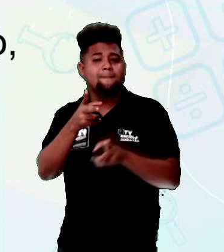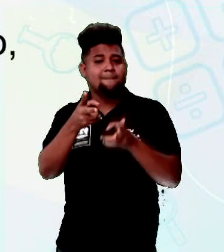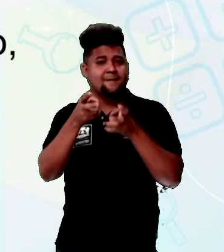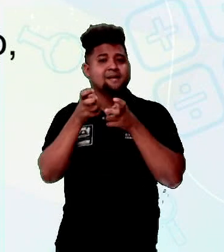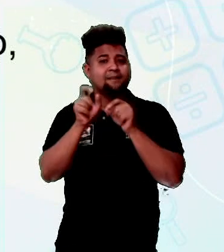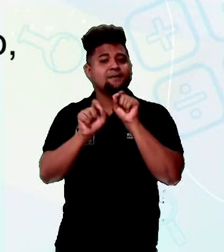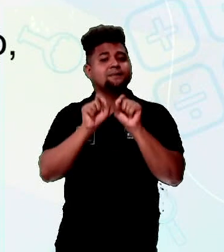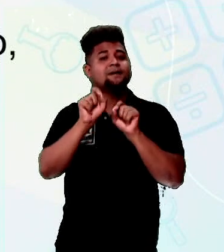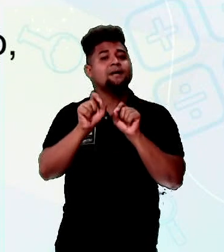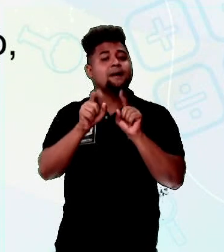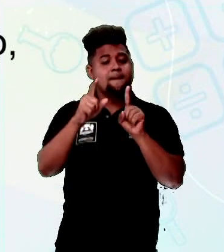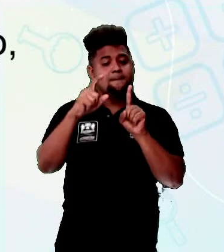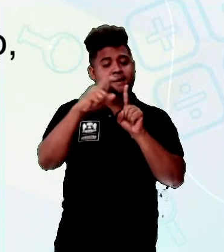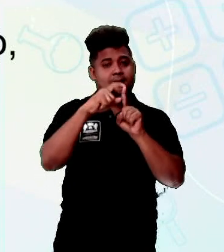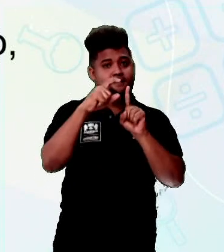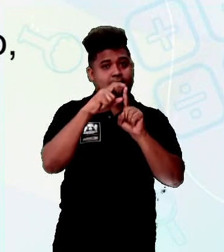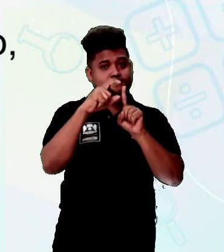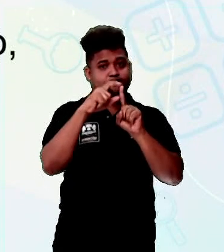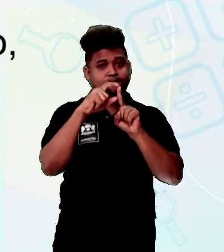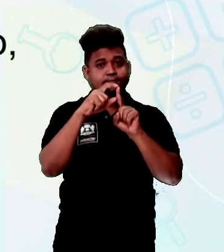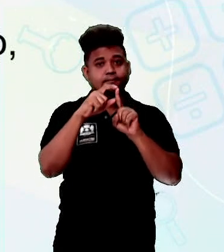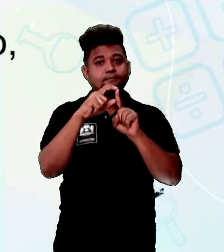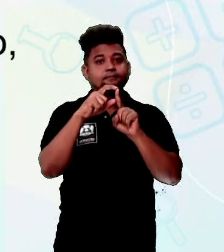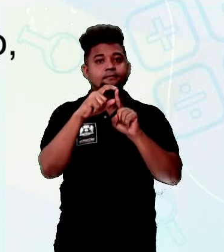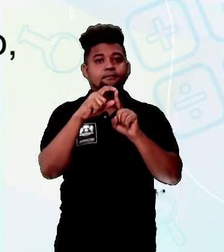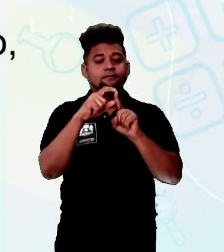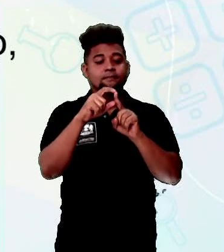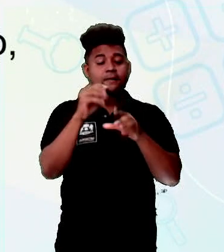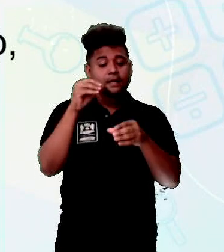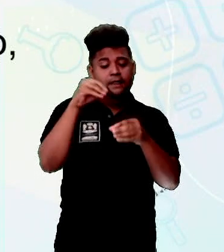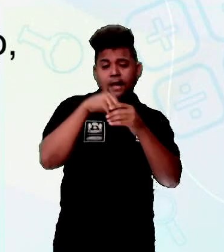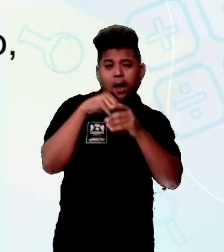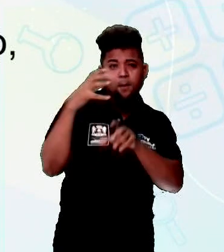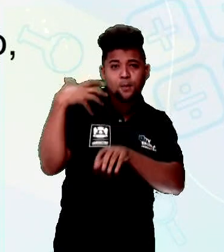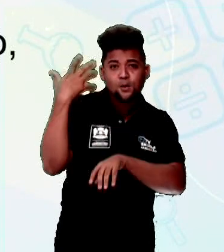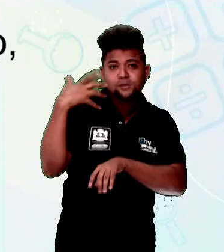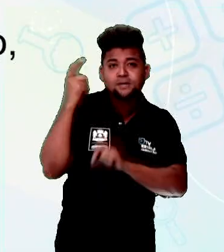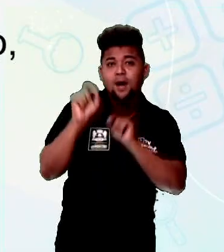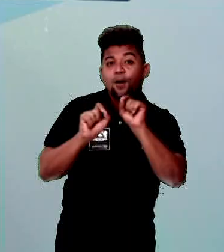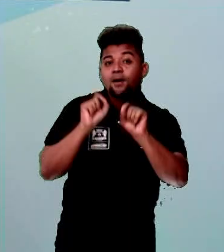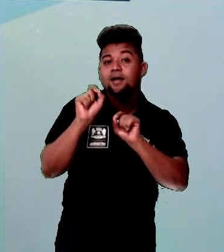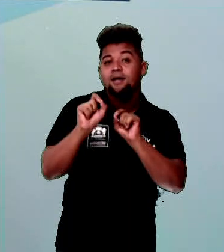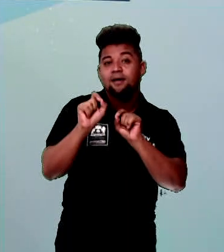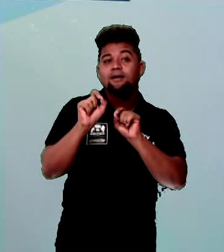existem palavras muito parecidas nesse trecho da música? Vamos ver quais são.